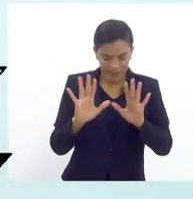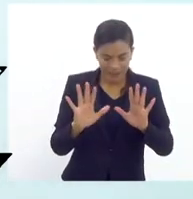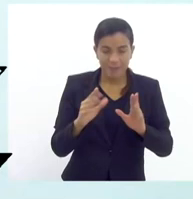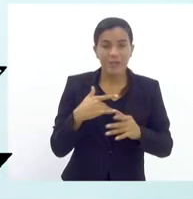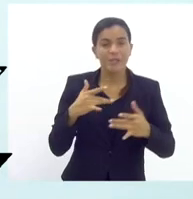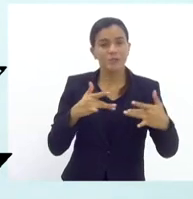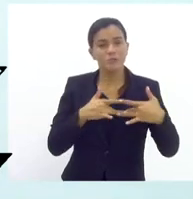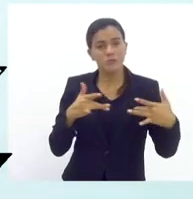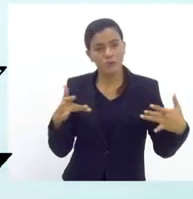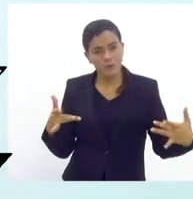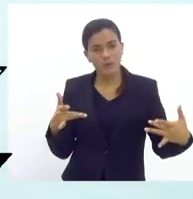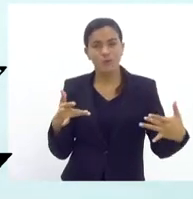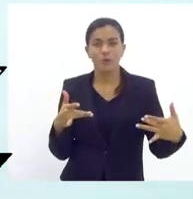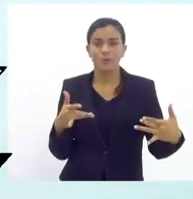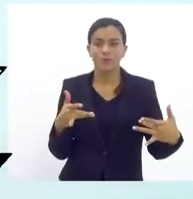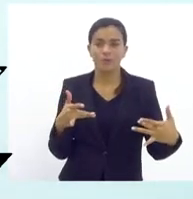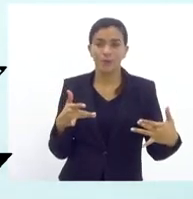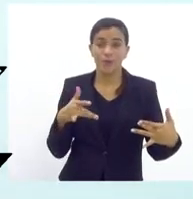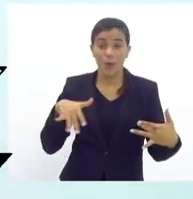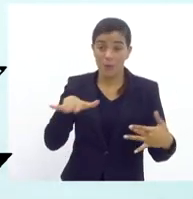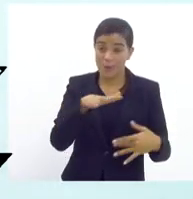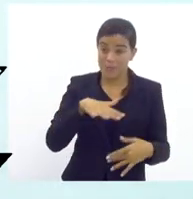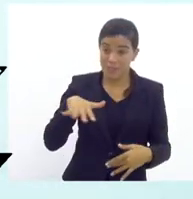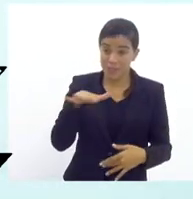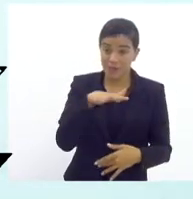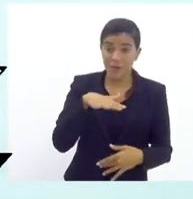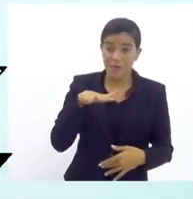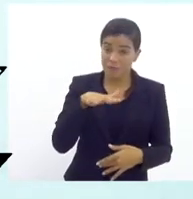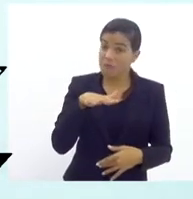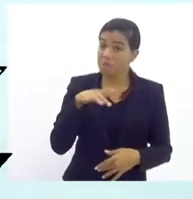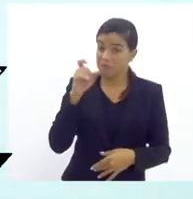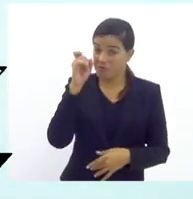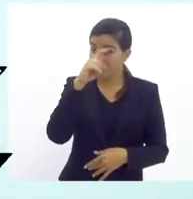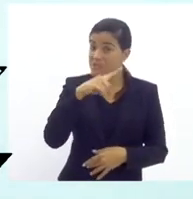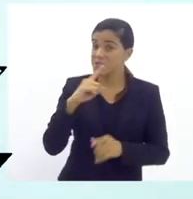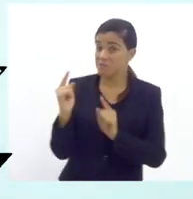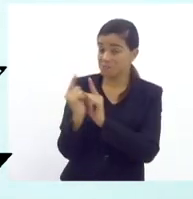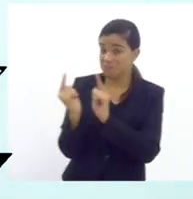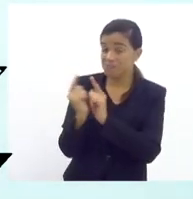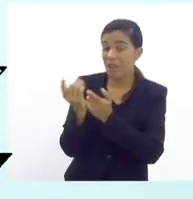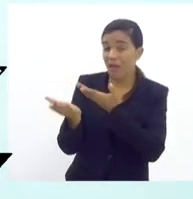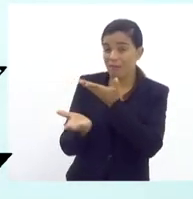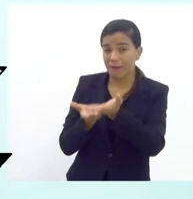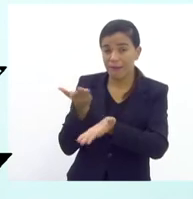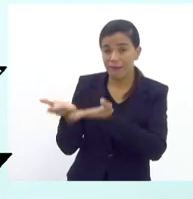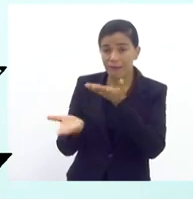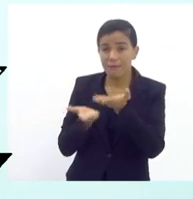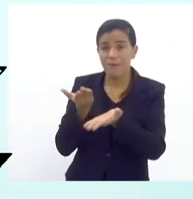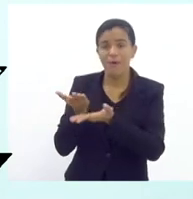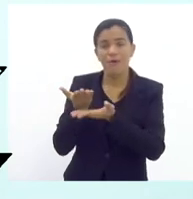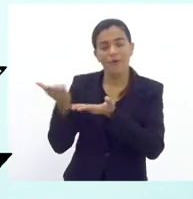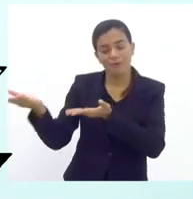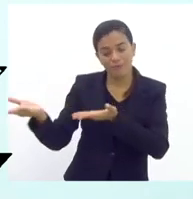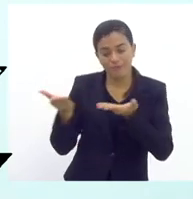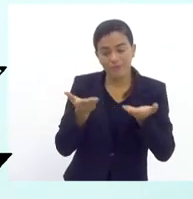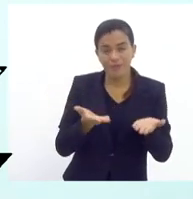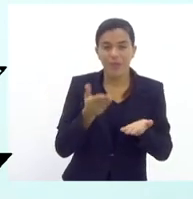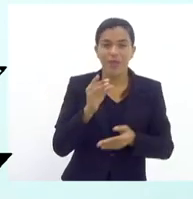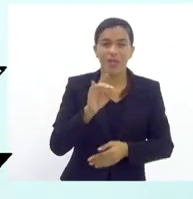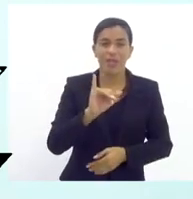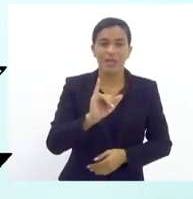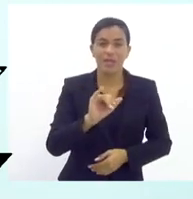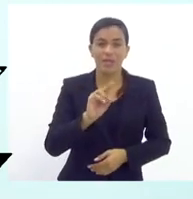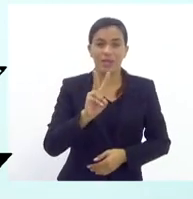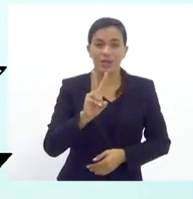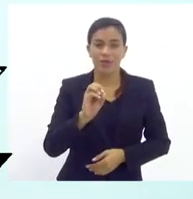solidariedade que foi um caso para nós muito difícil de atendimento mas queria muito chamar que a dona Ivone para